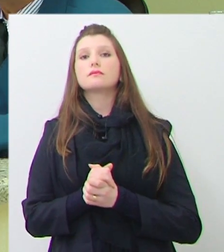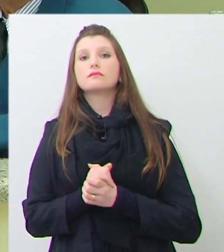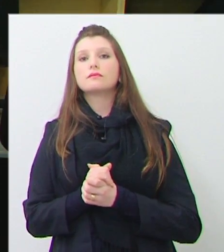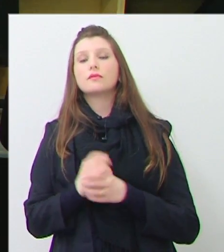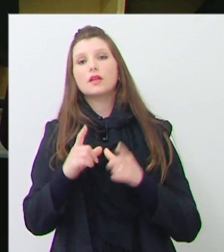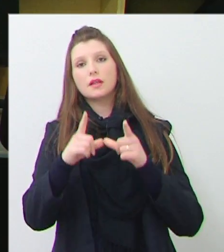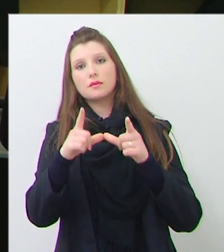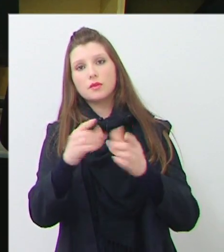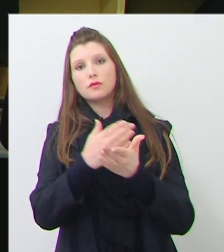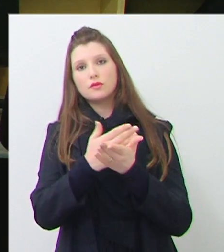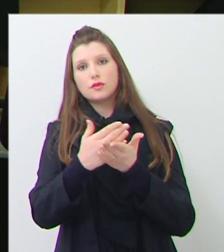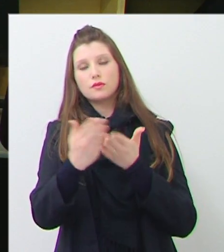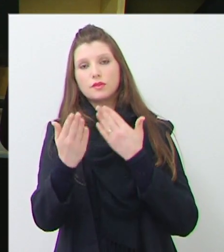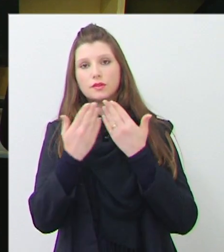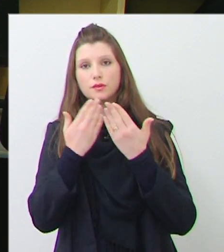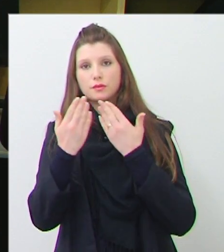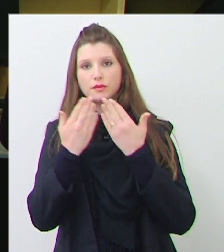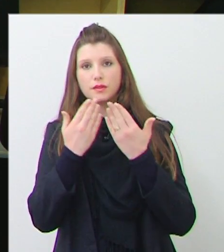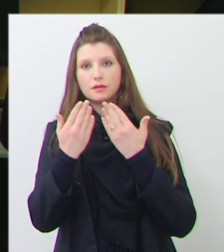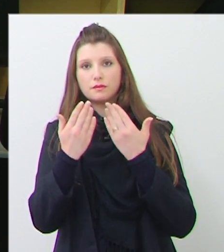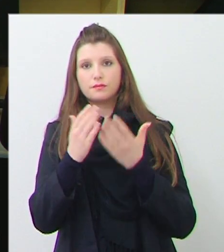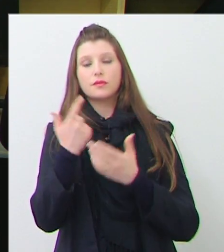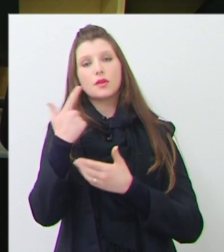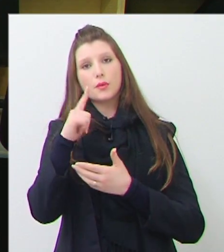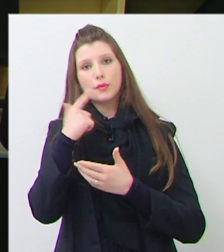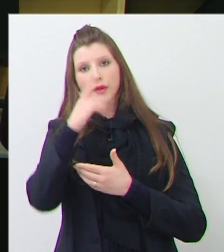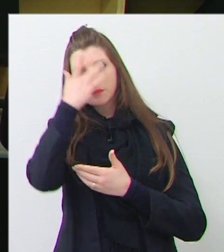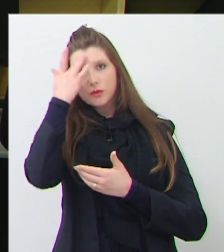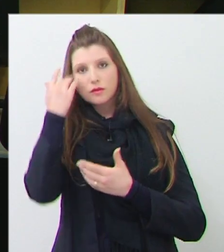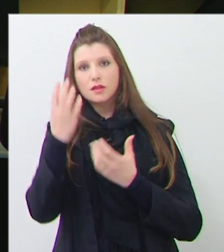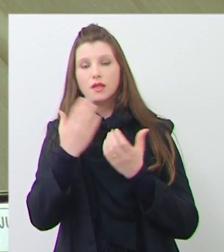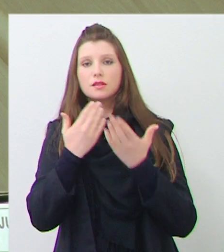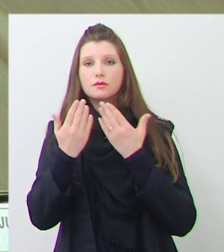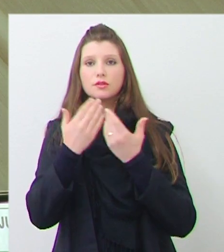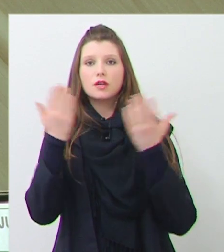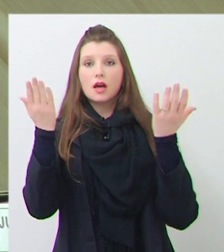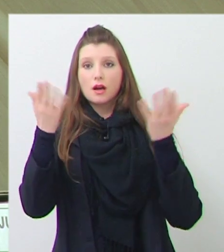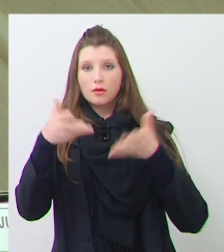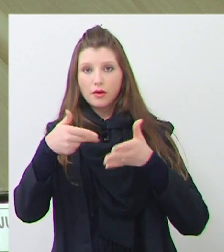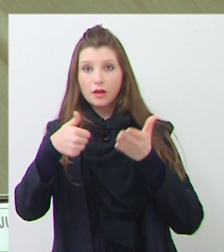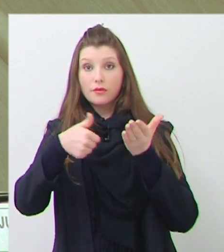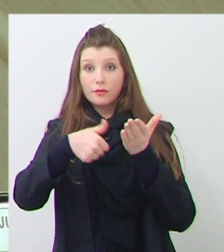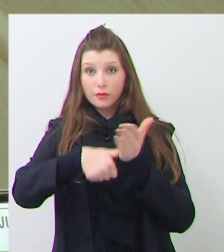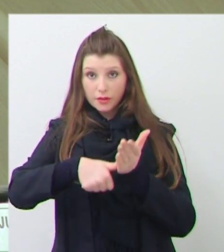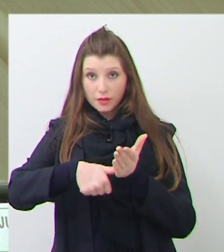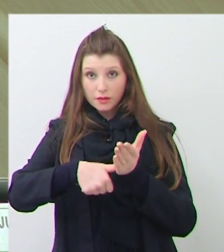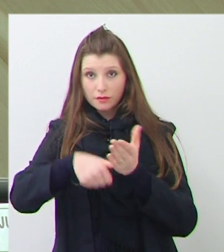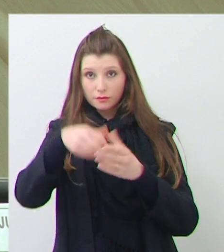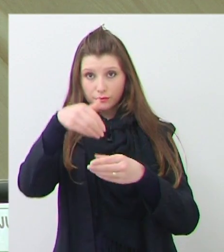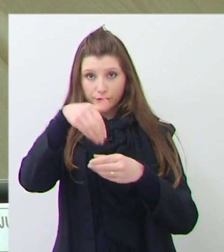O requerimento continua em discussão. Não havendo mais quem queira discutir, em votação.